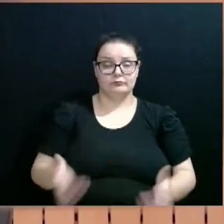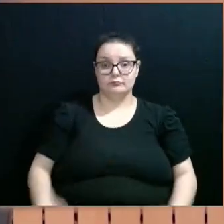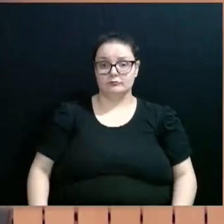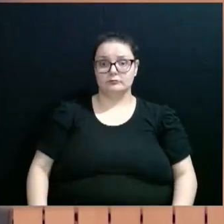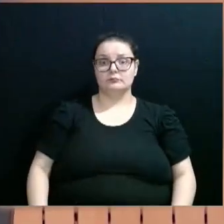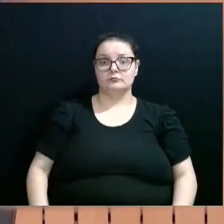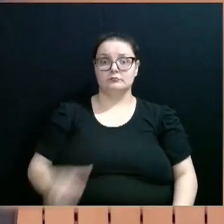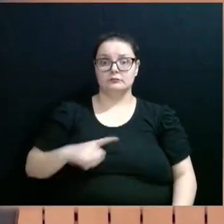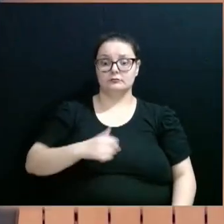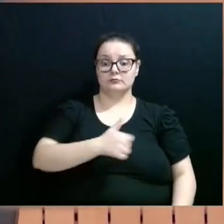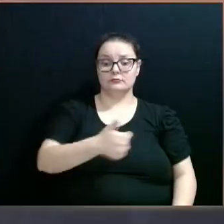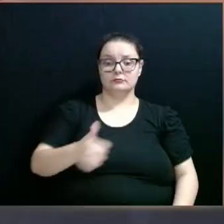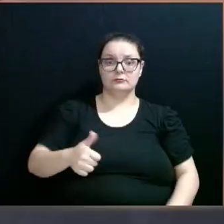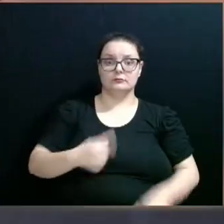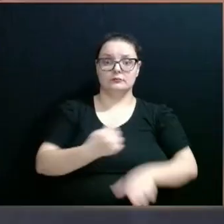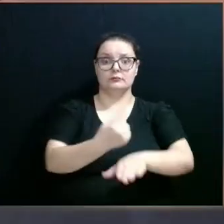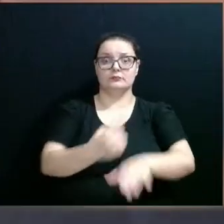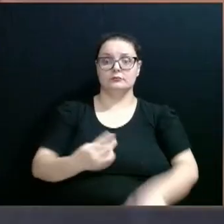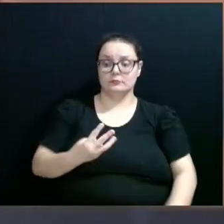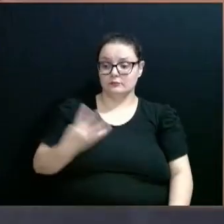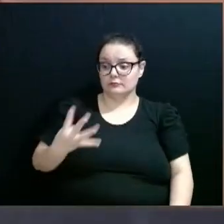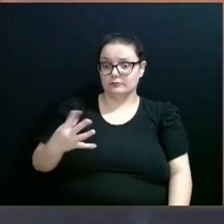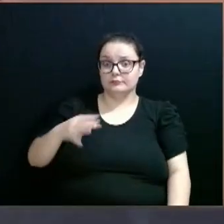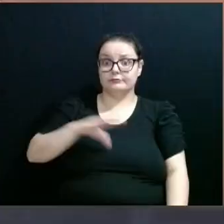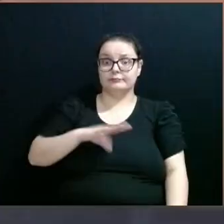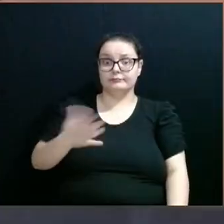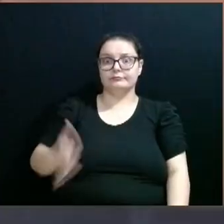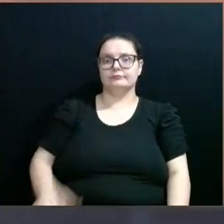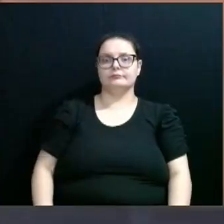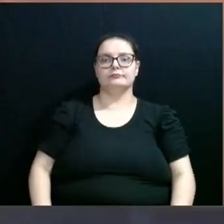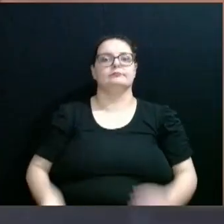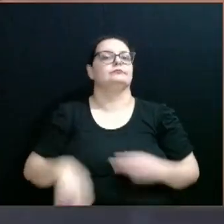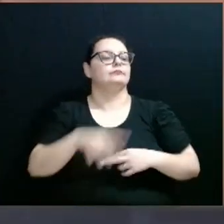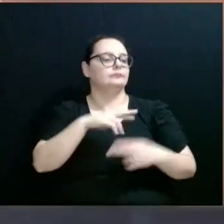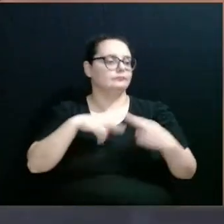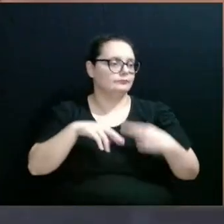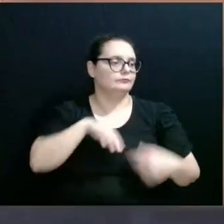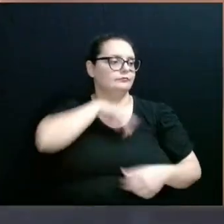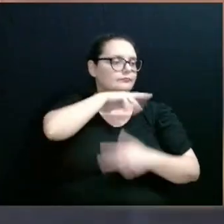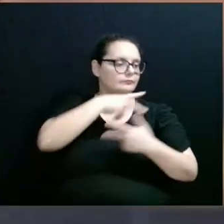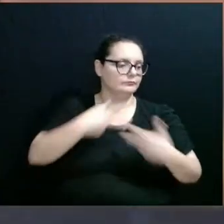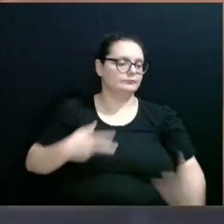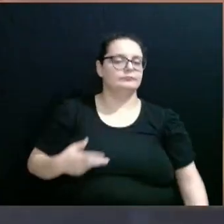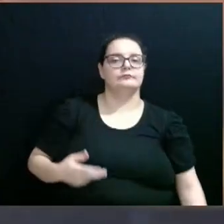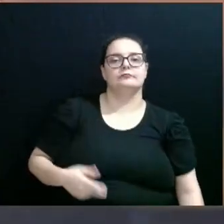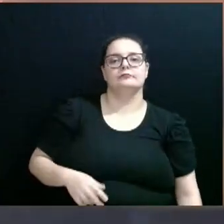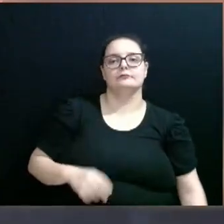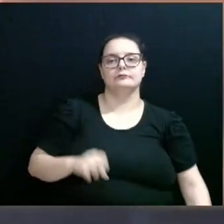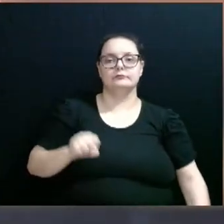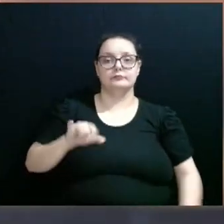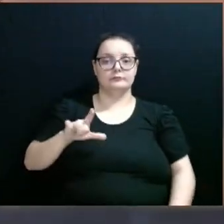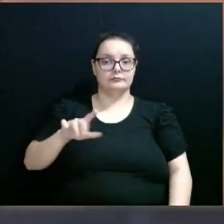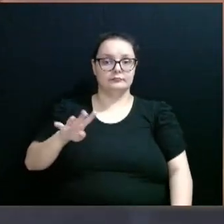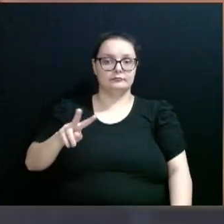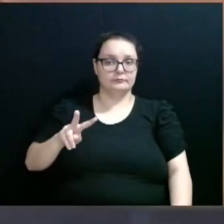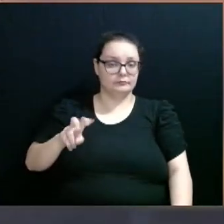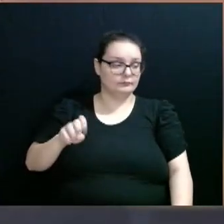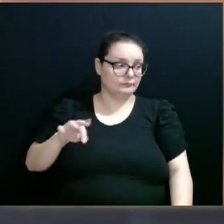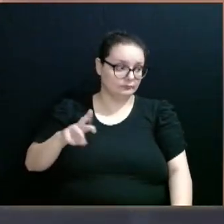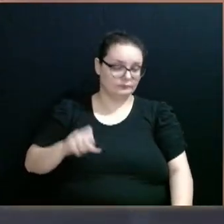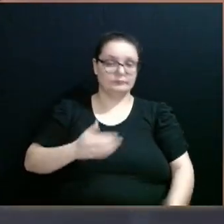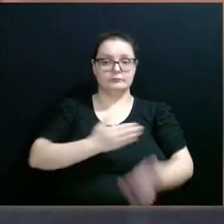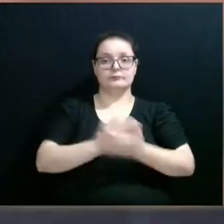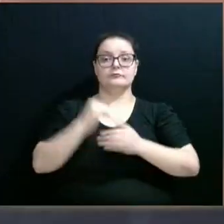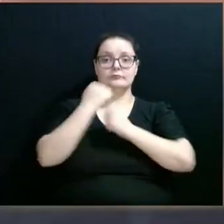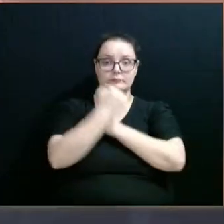para 34 cidades. A questão dos animais silvestres começa primeiramente na proteção. Então a gente tem que pensar em políticas